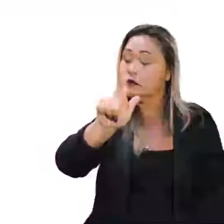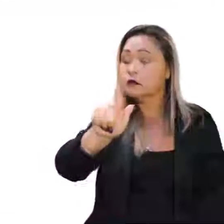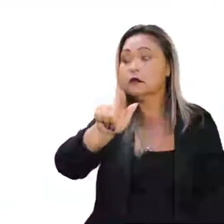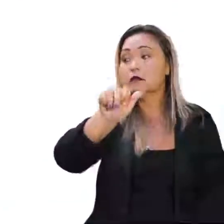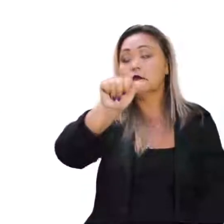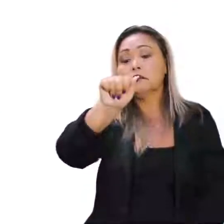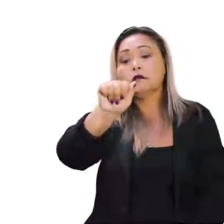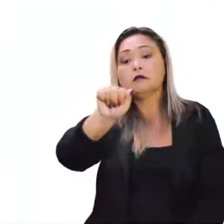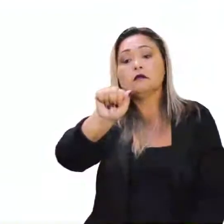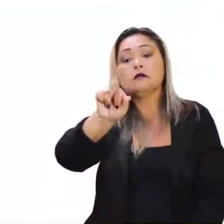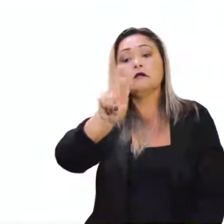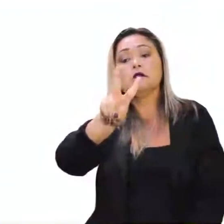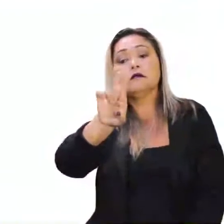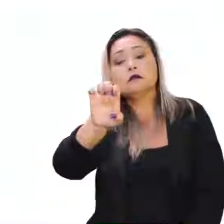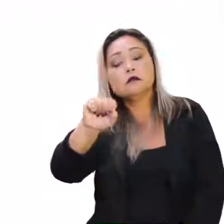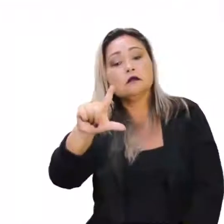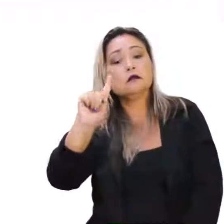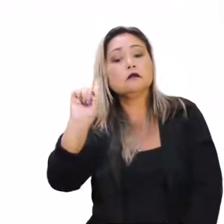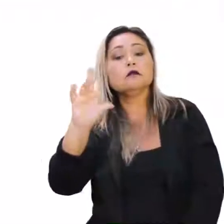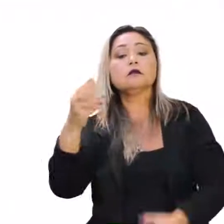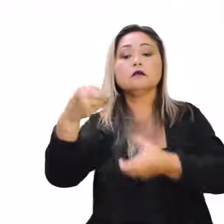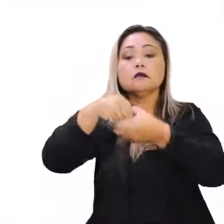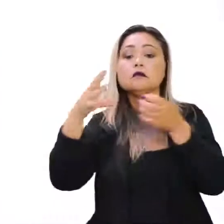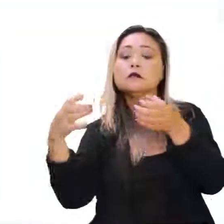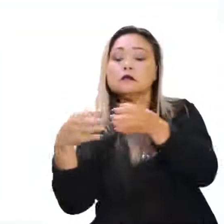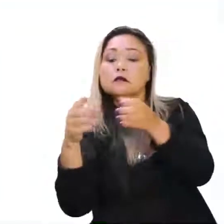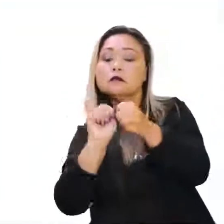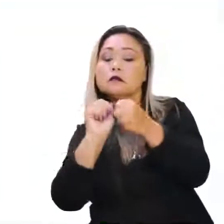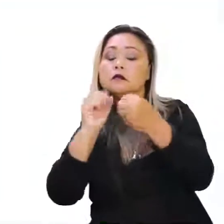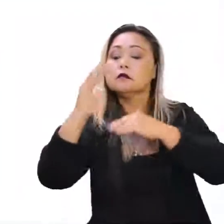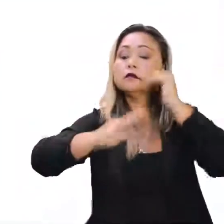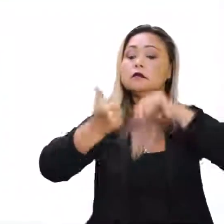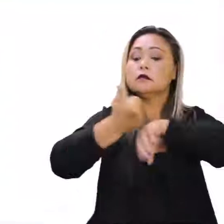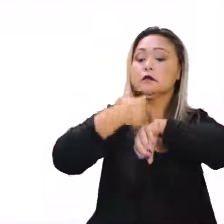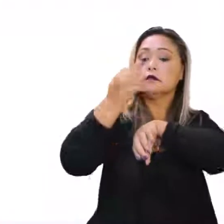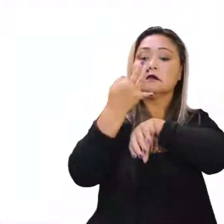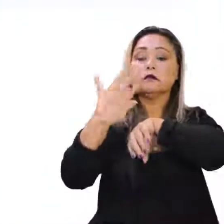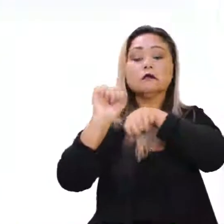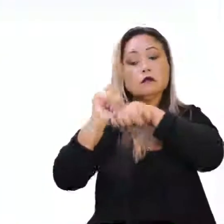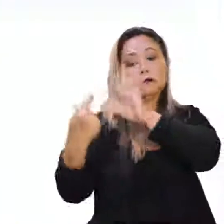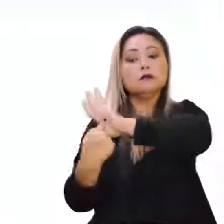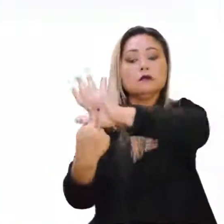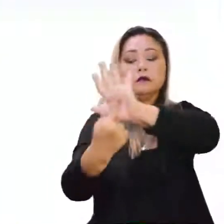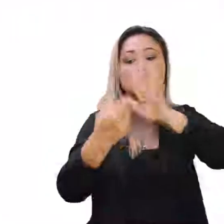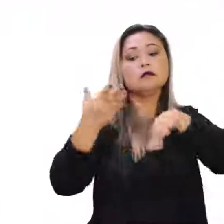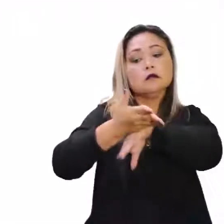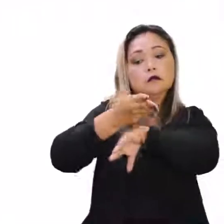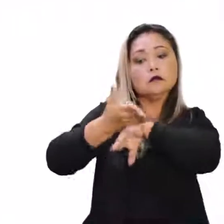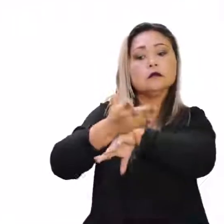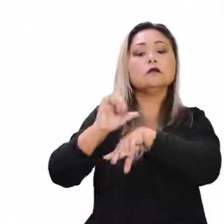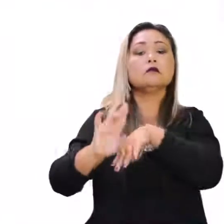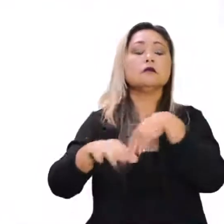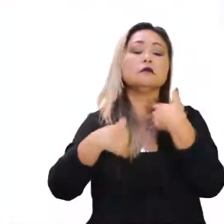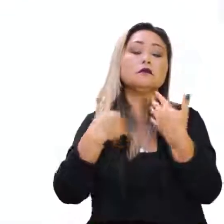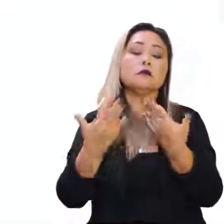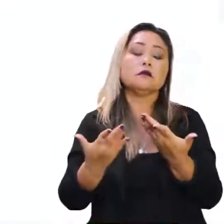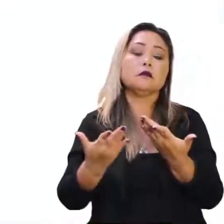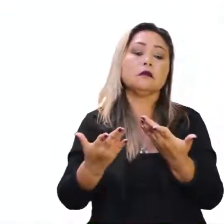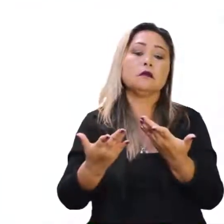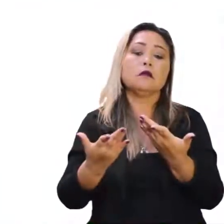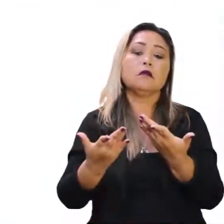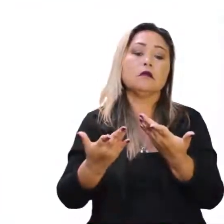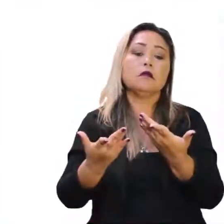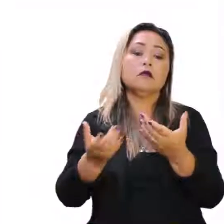Algarves. E formada por artistas franceses, que nós vamos já trazer os artistas que participaram, né? Então, tinha